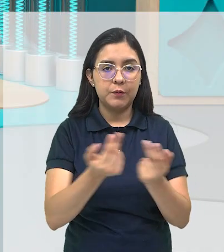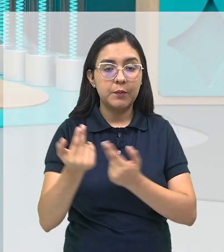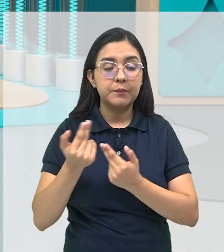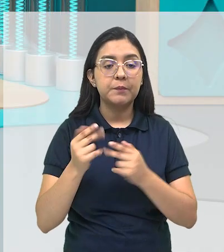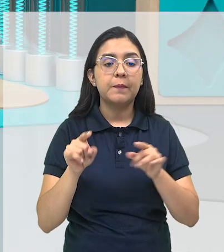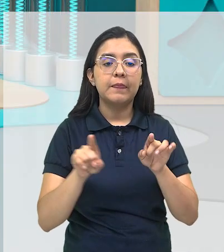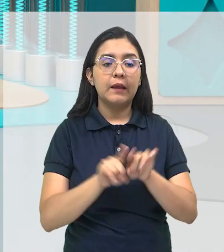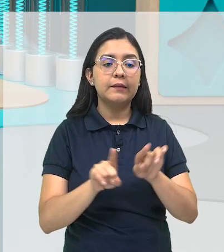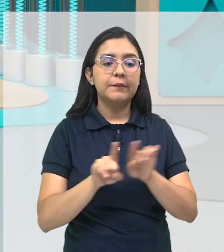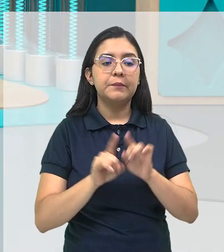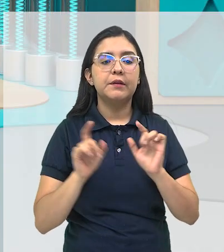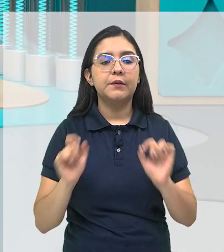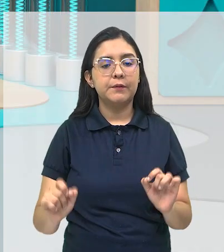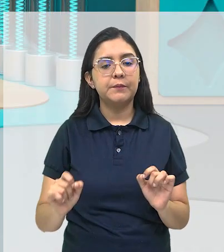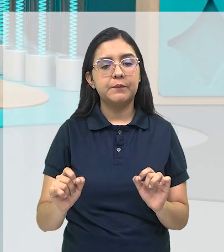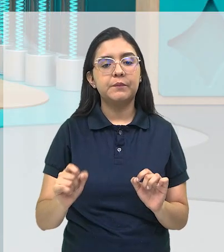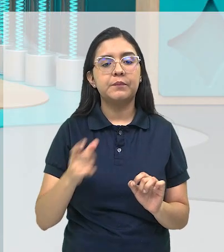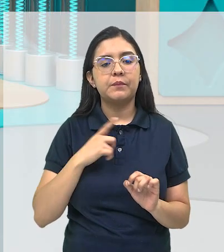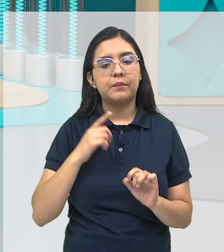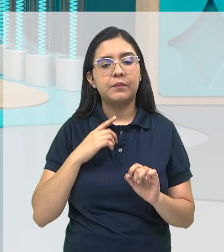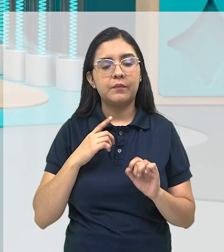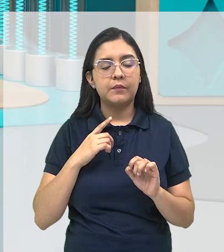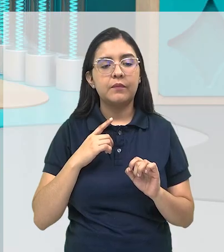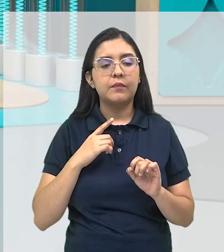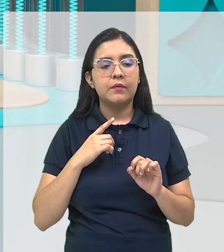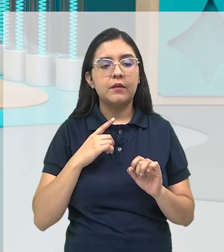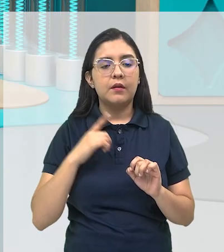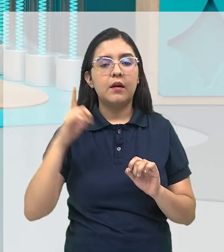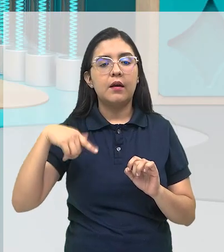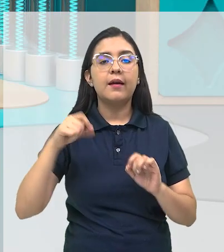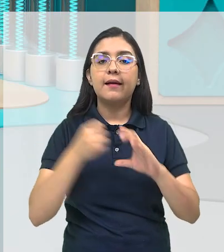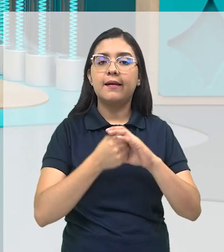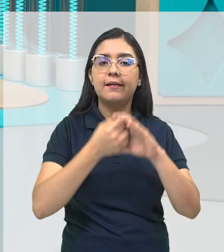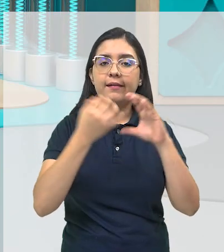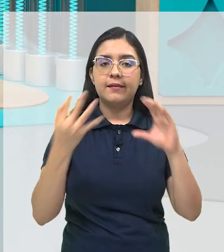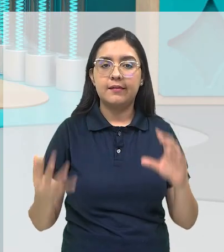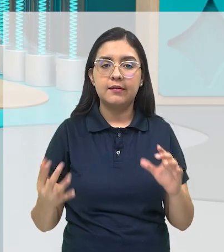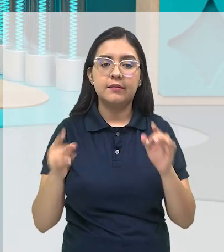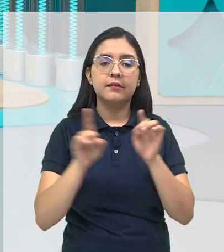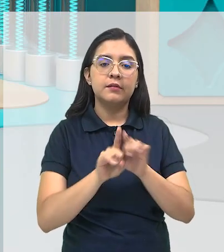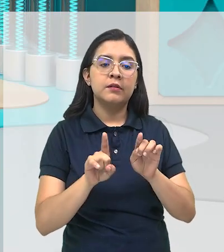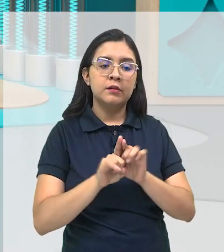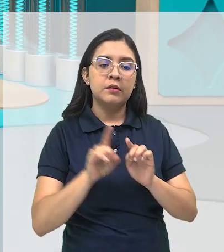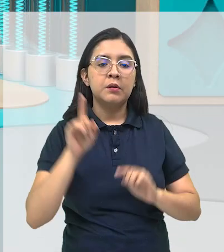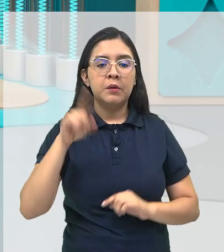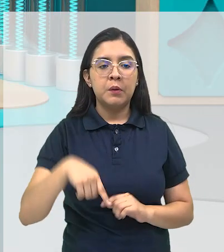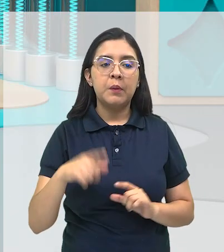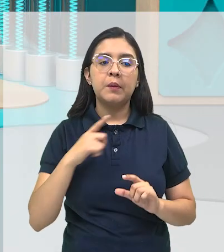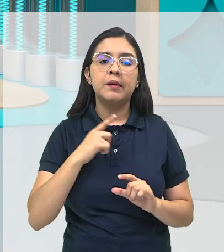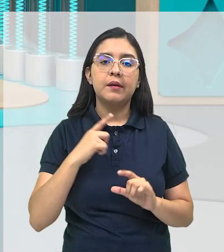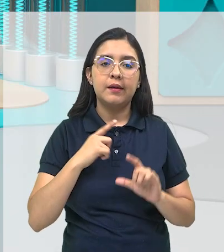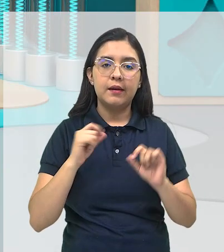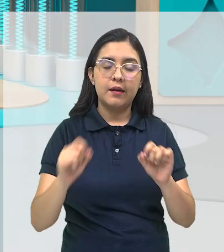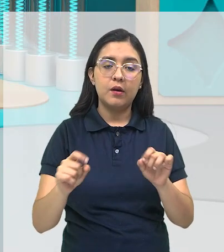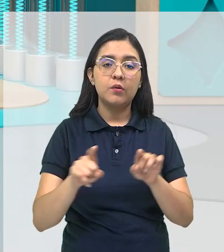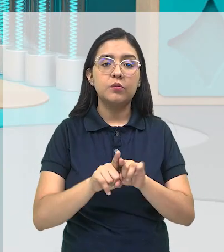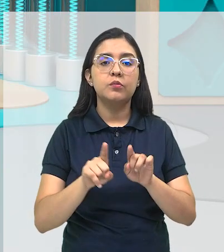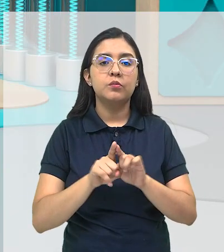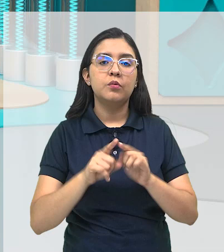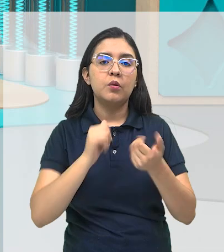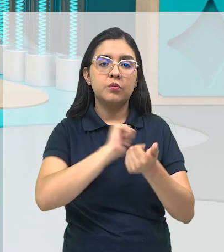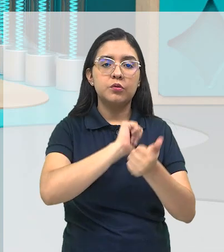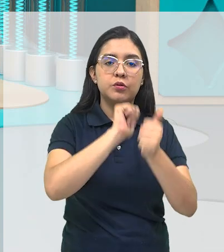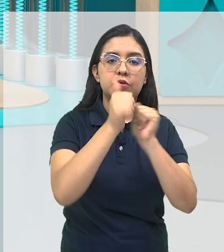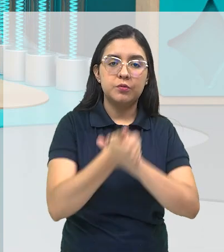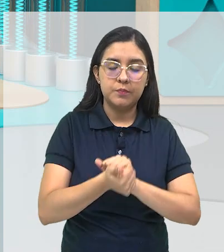E acredito que a máxima que esse esporte trabalha é a característica do fair play, que é o jogo limpo, né, traduzindo ao